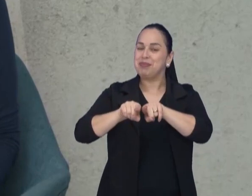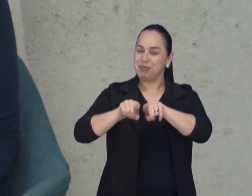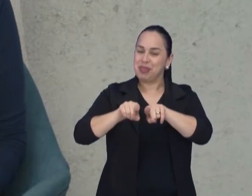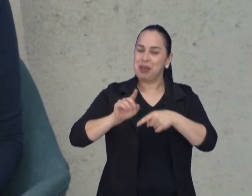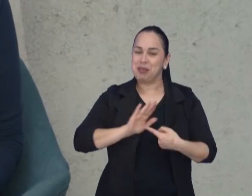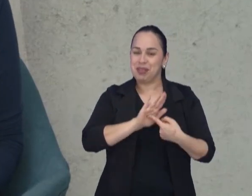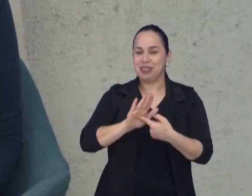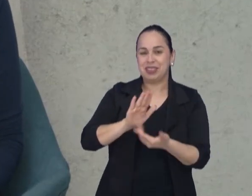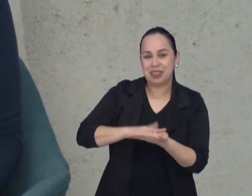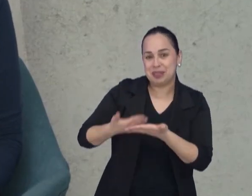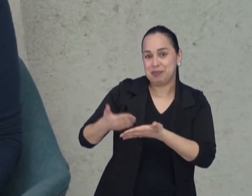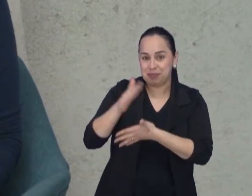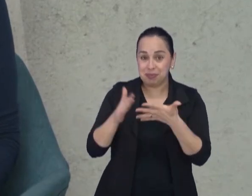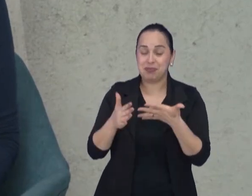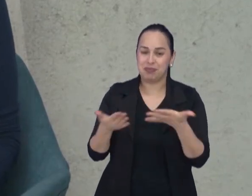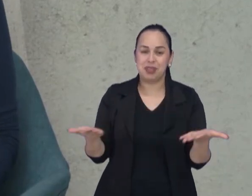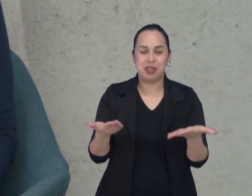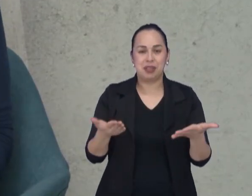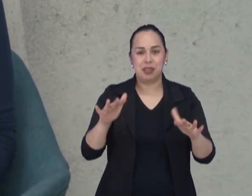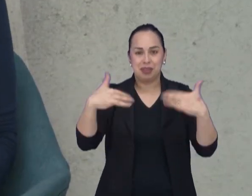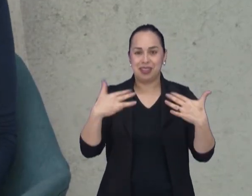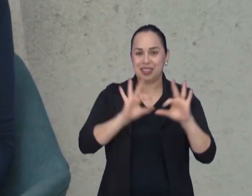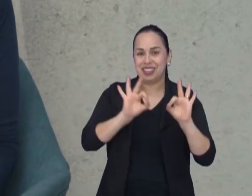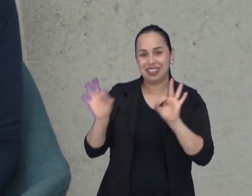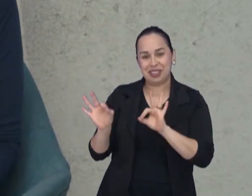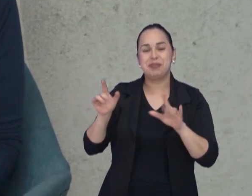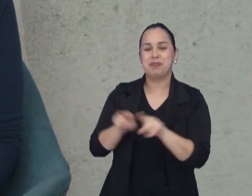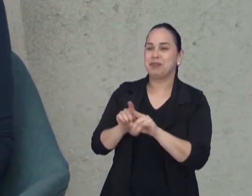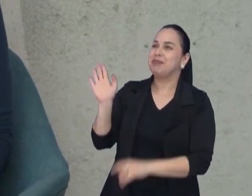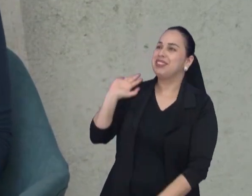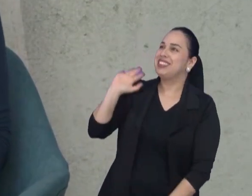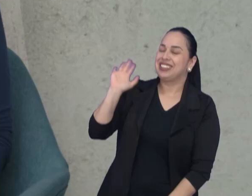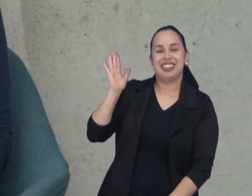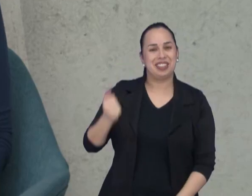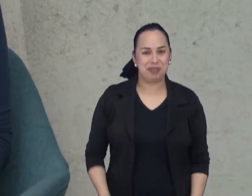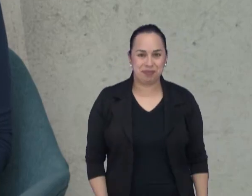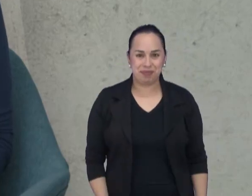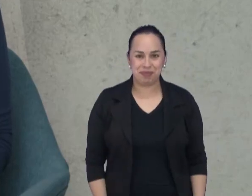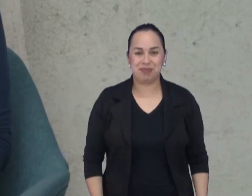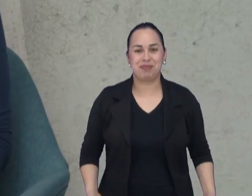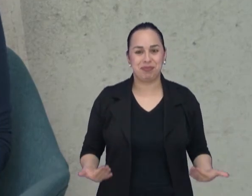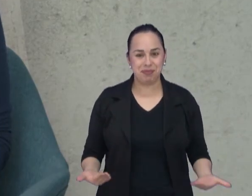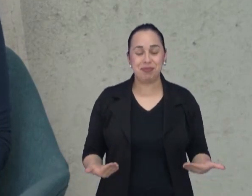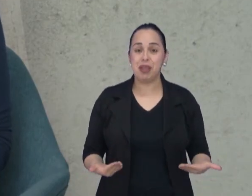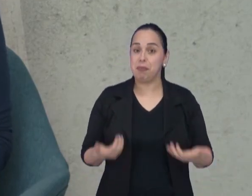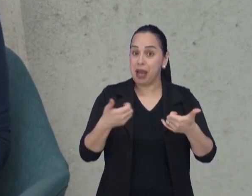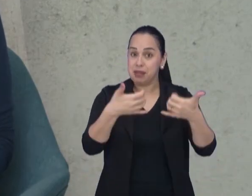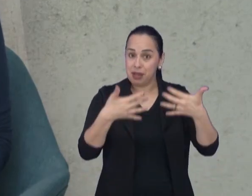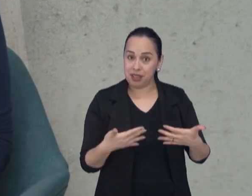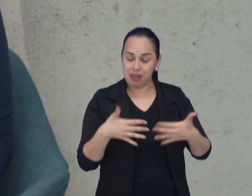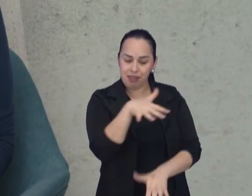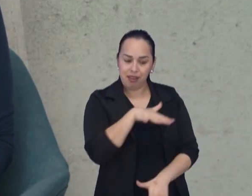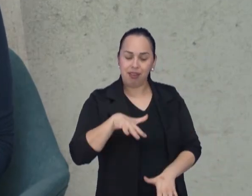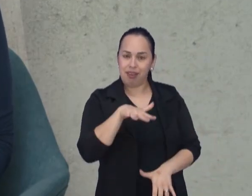do programa para atender a comunidade surda que nos assiste. Mayra, muito bem-vinda, viu, à Estação Mercado. E para a gente falar desse